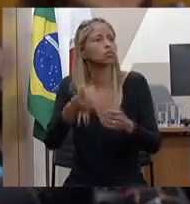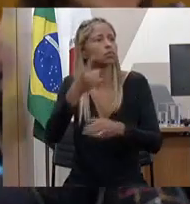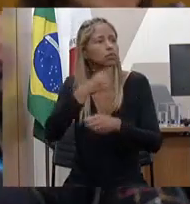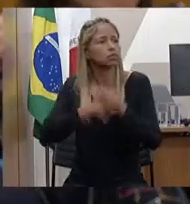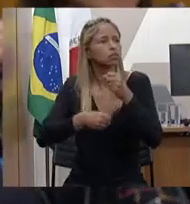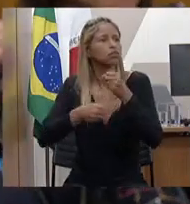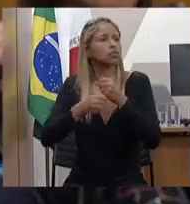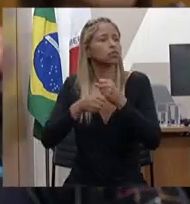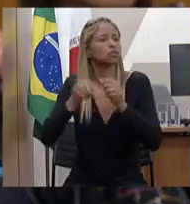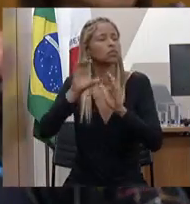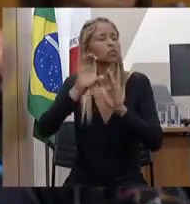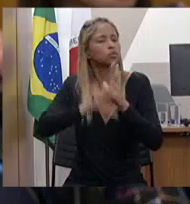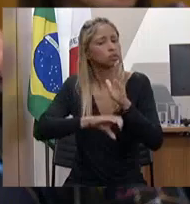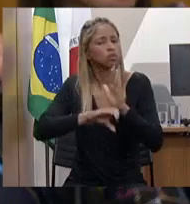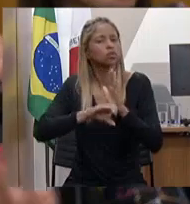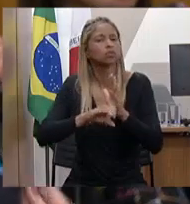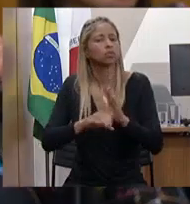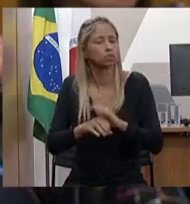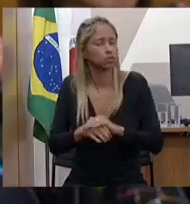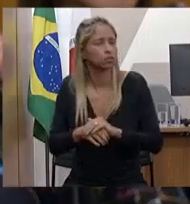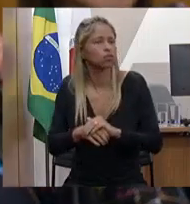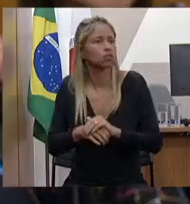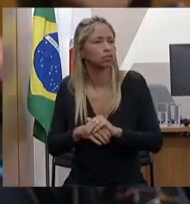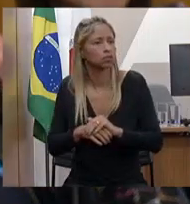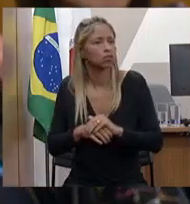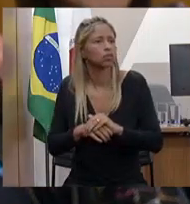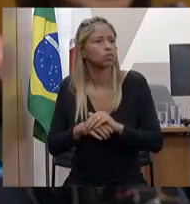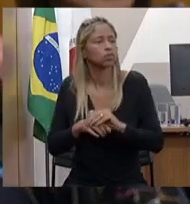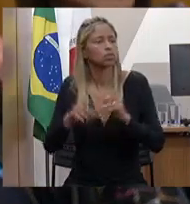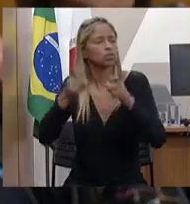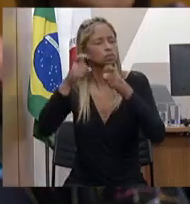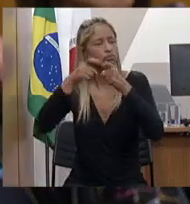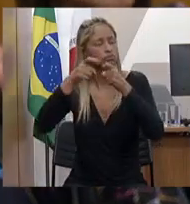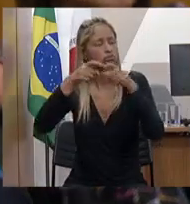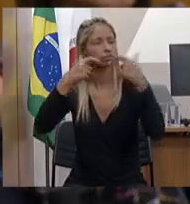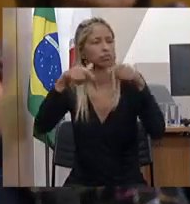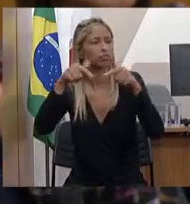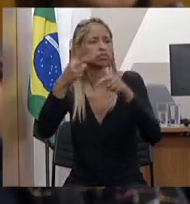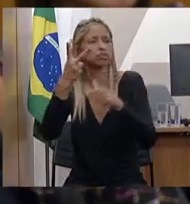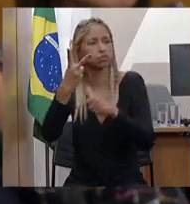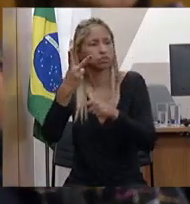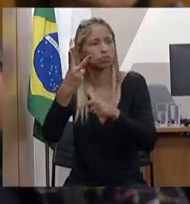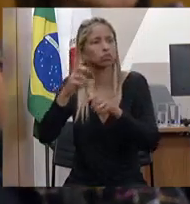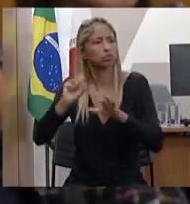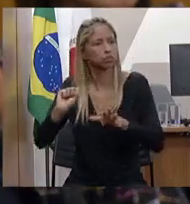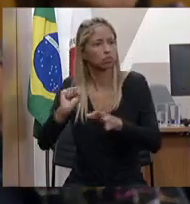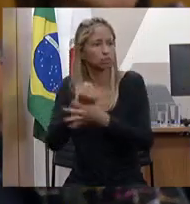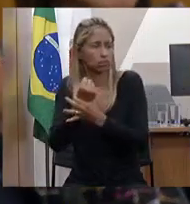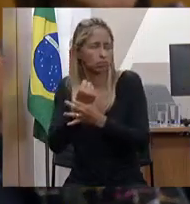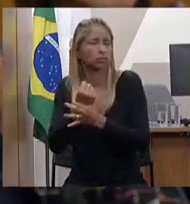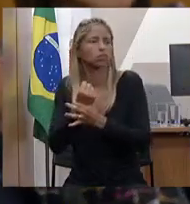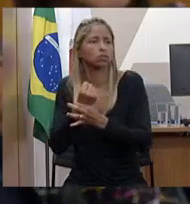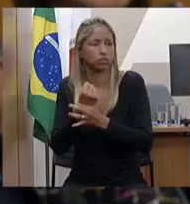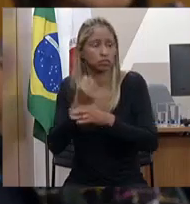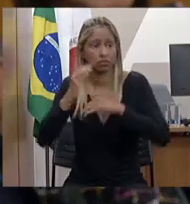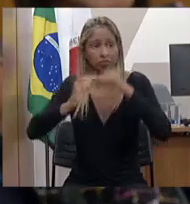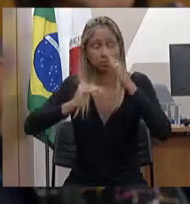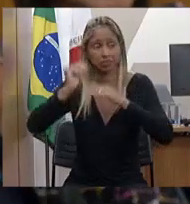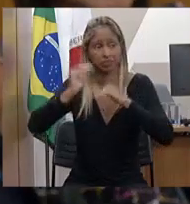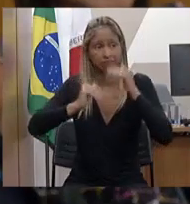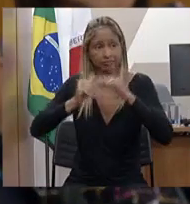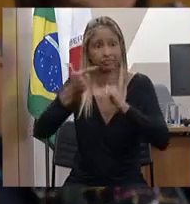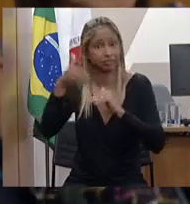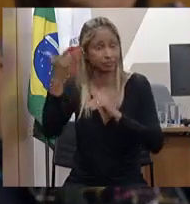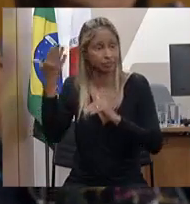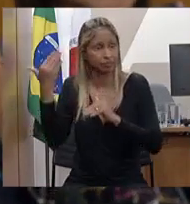nós tivemos um concurso público nós tivemos admissão de um médico do trabalho dois técnicos de segurança que eram atividades que antes era